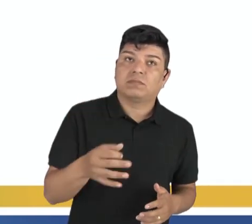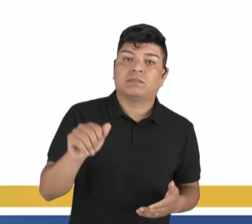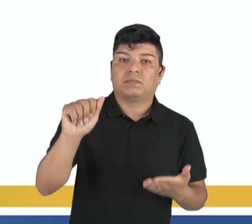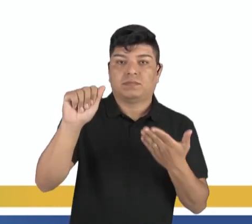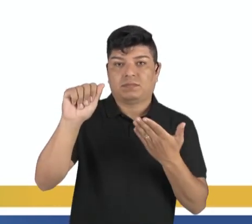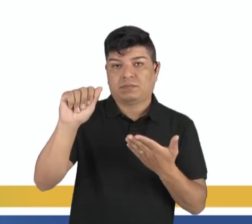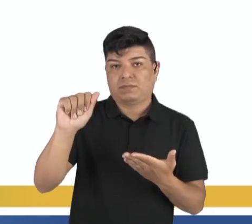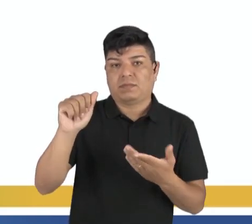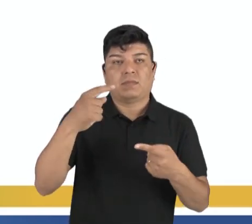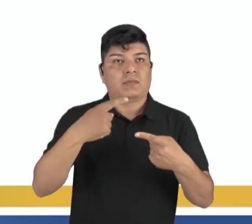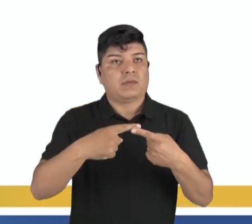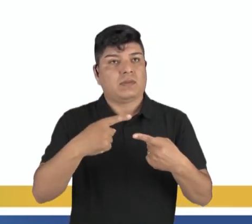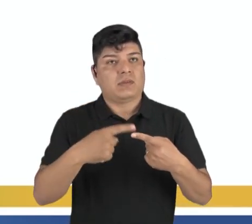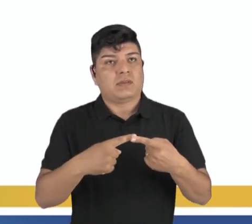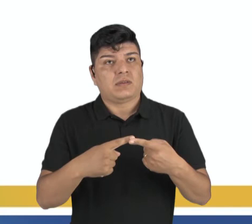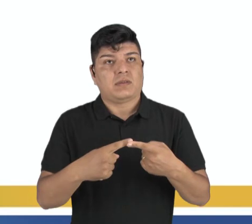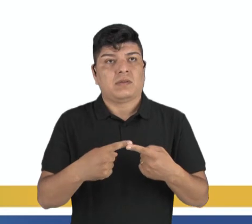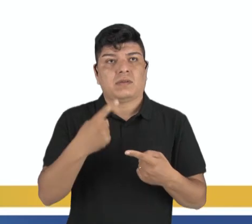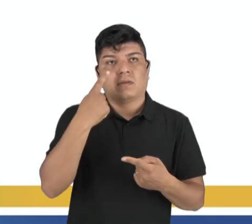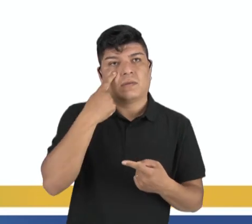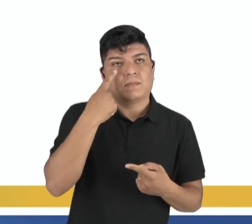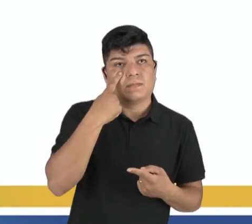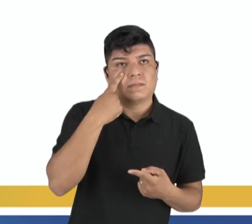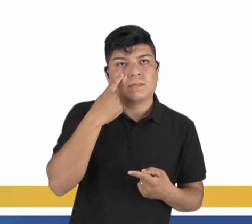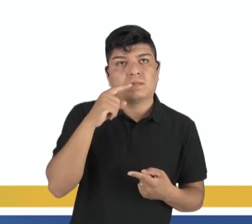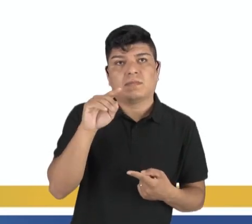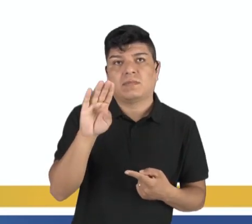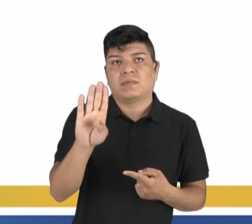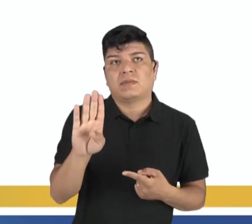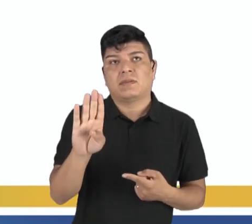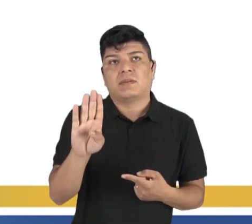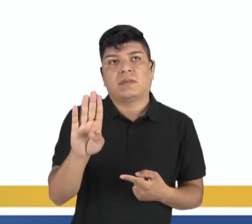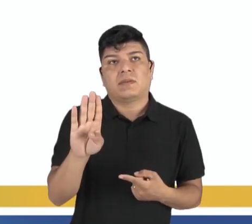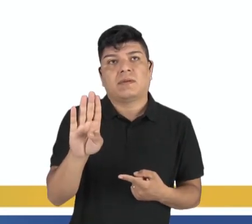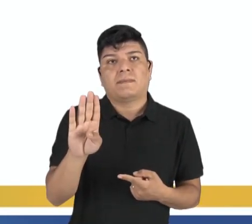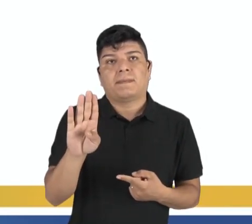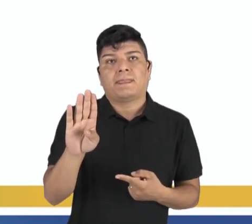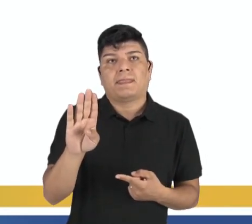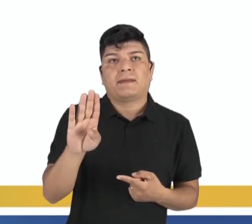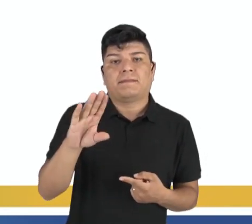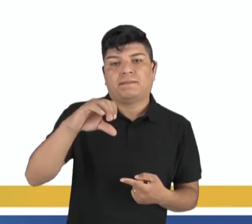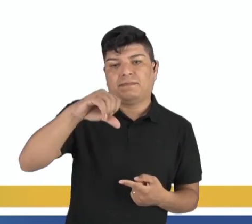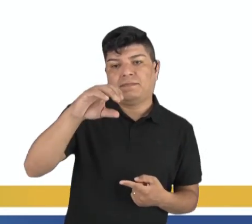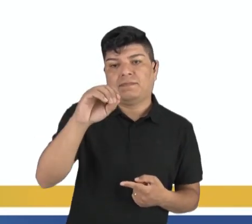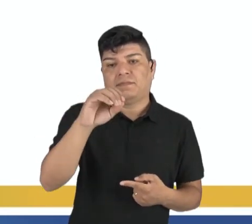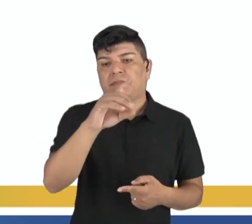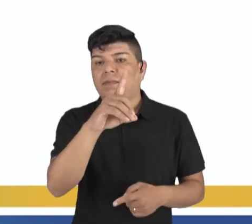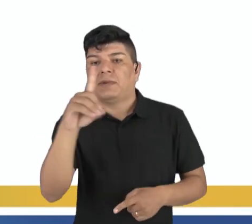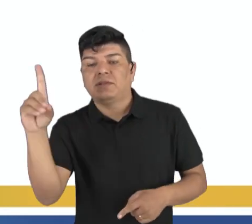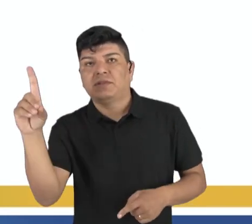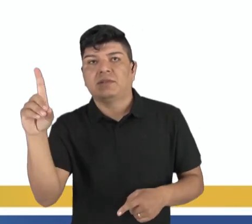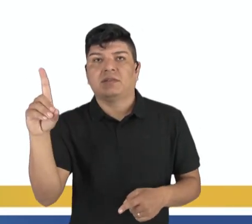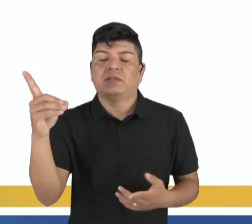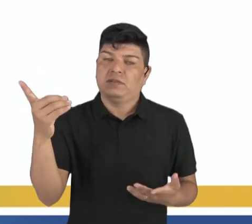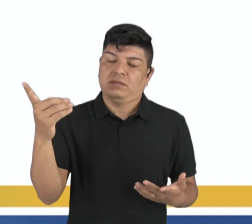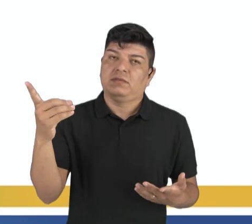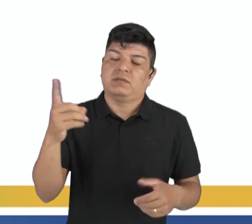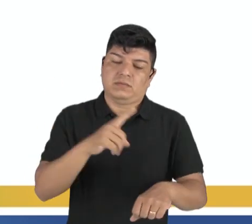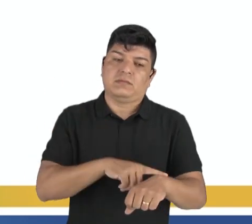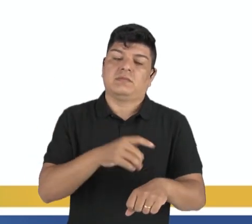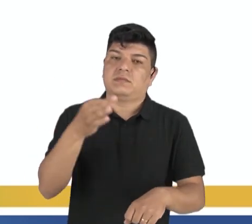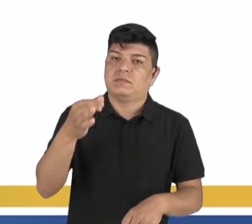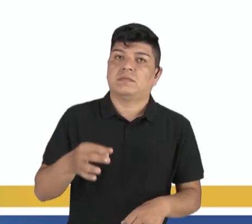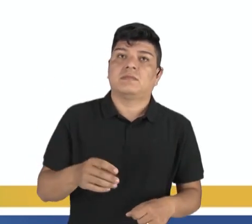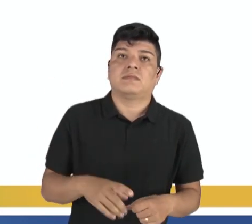correta é a letra ao Por que que a gente pode observar que ela saber ela fez uma um giro de 90 graus só que foi para direita no sentido